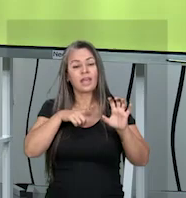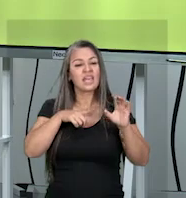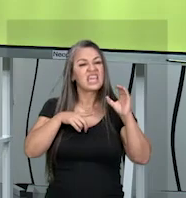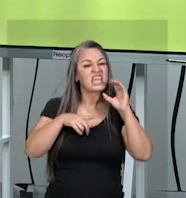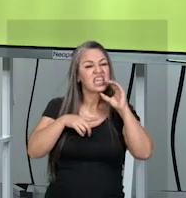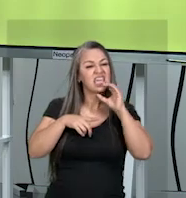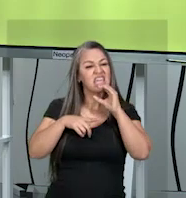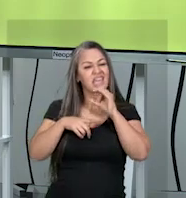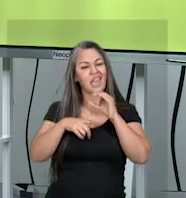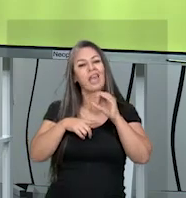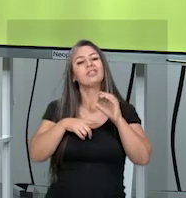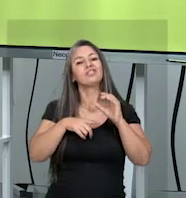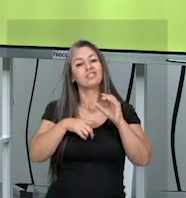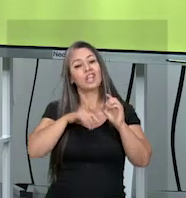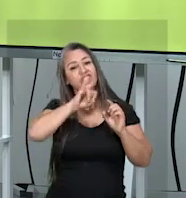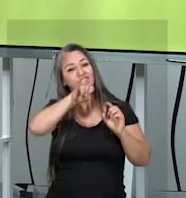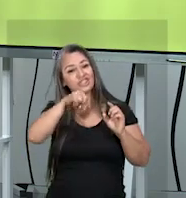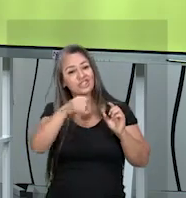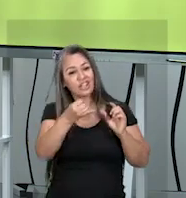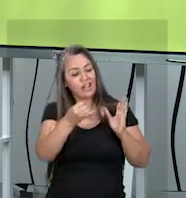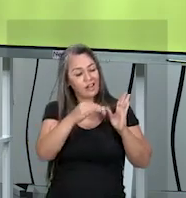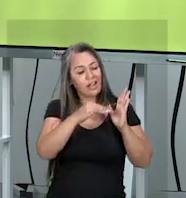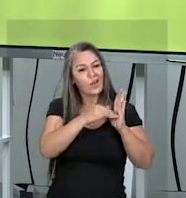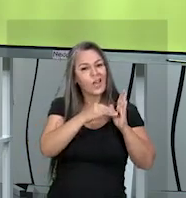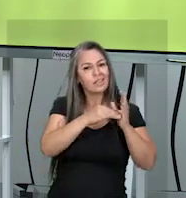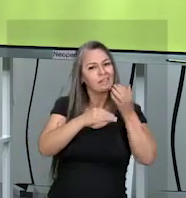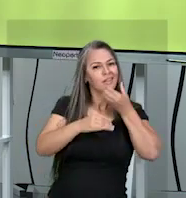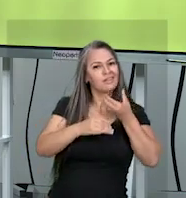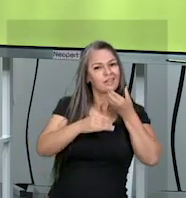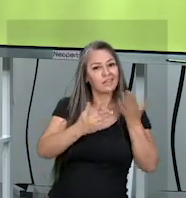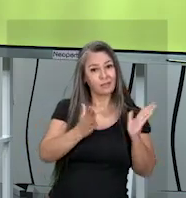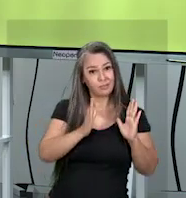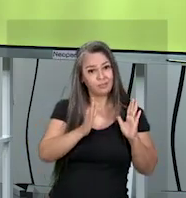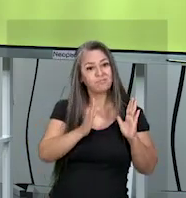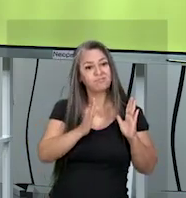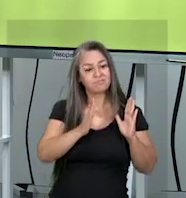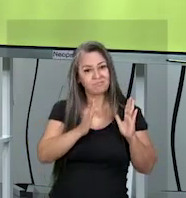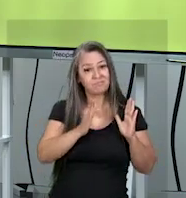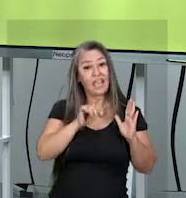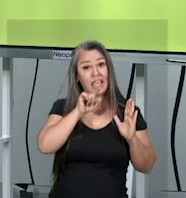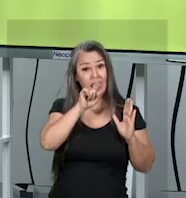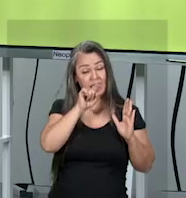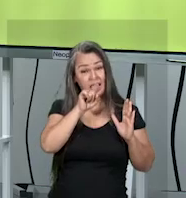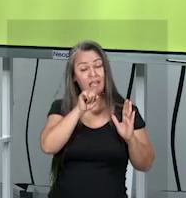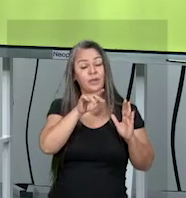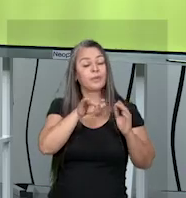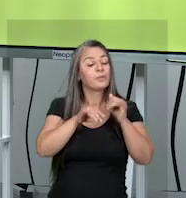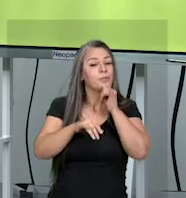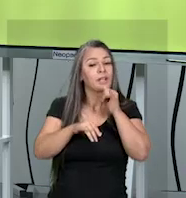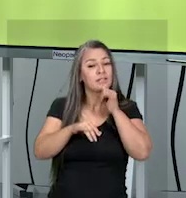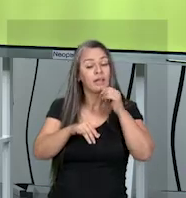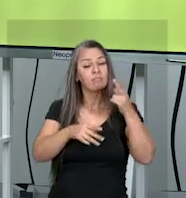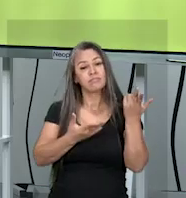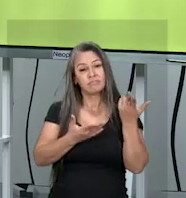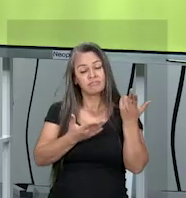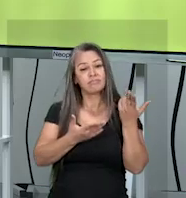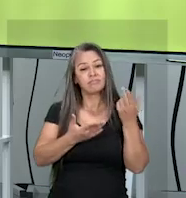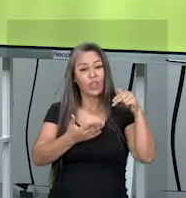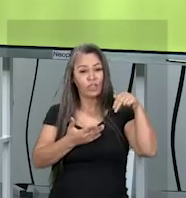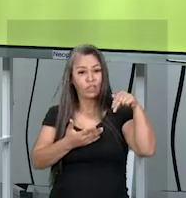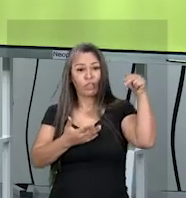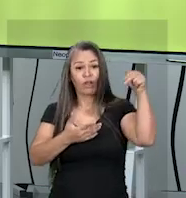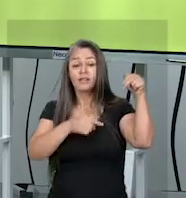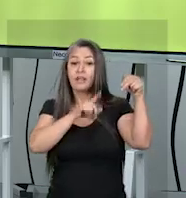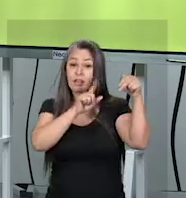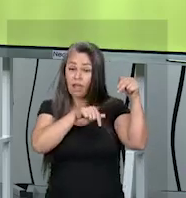principalmente o norte e o nordeste. Por quê? São regiões que estão próximas da linha do Equador. E quando a gente se afasta dessa linha